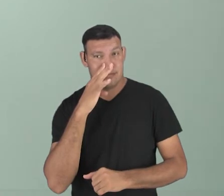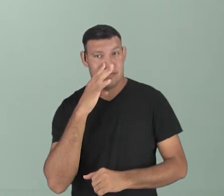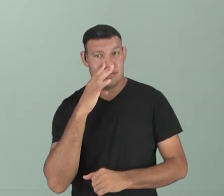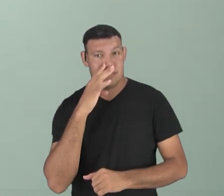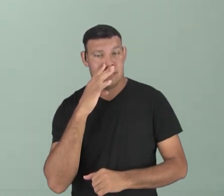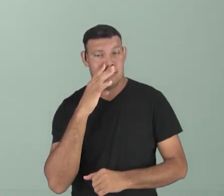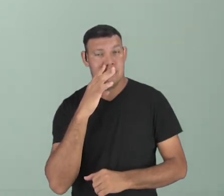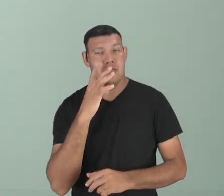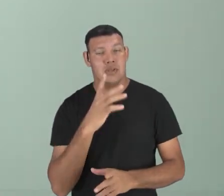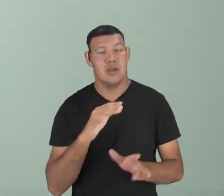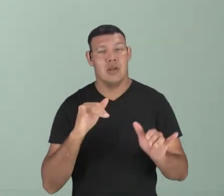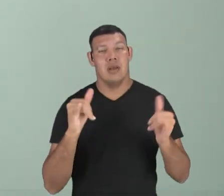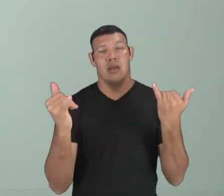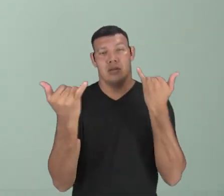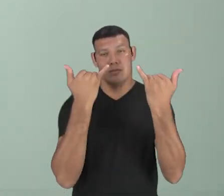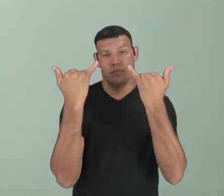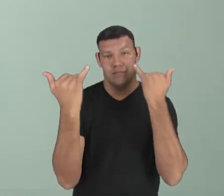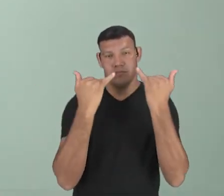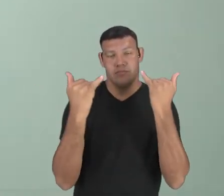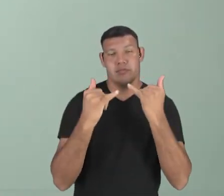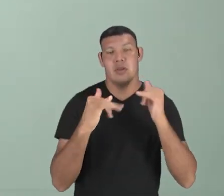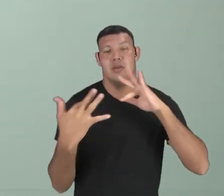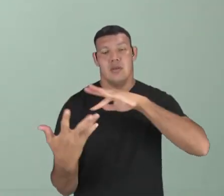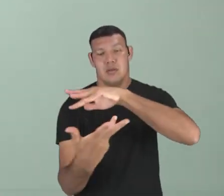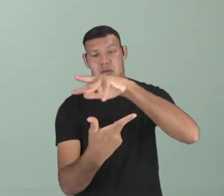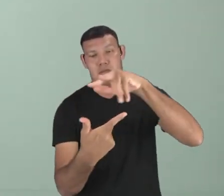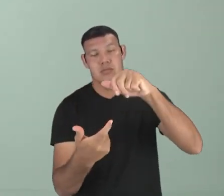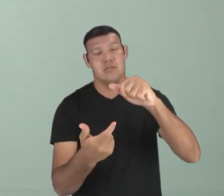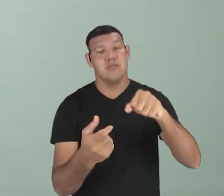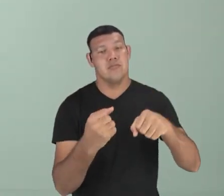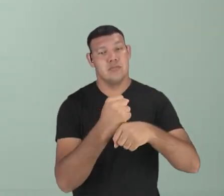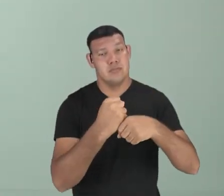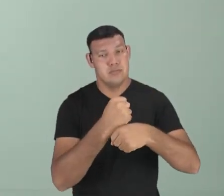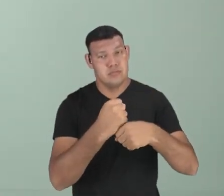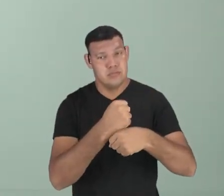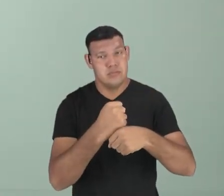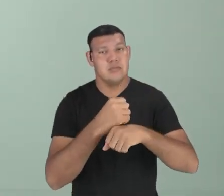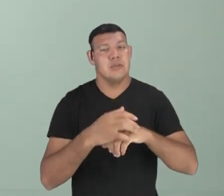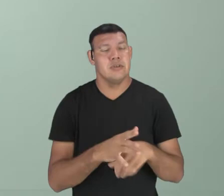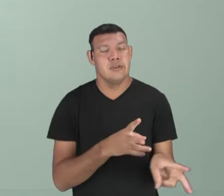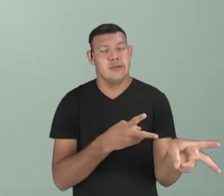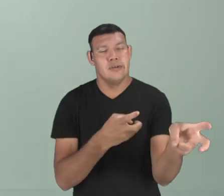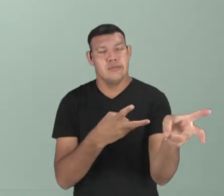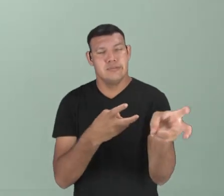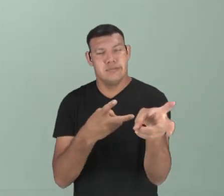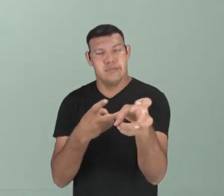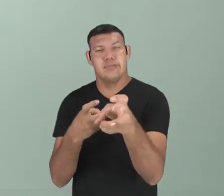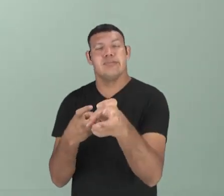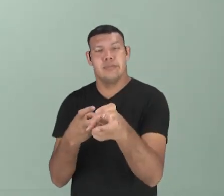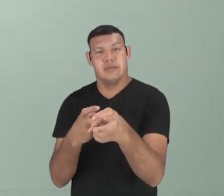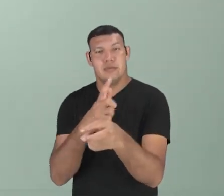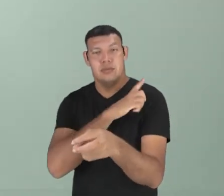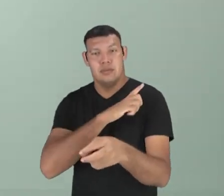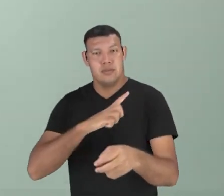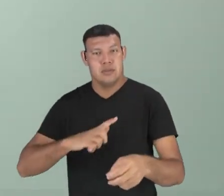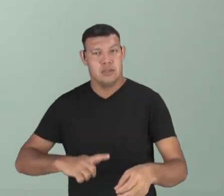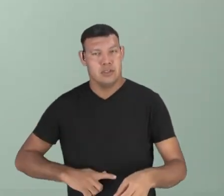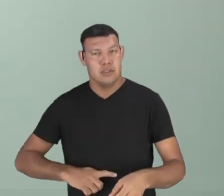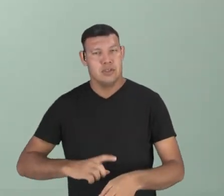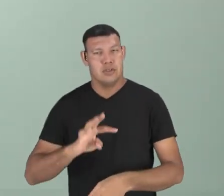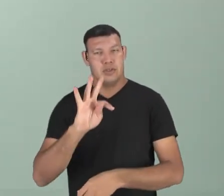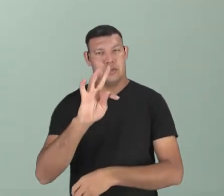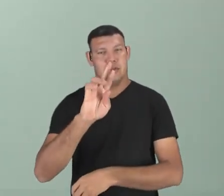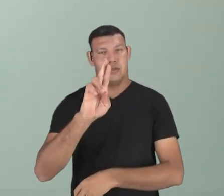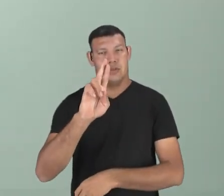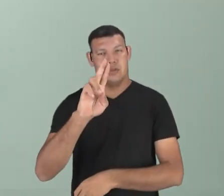as notícias do mundo nos últimos anos percebeu que no governo Trump, especialmente